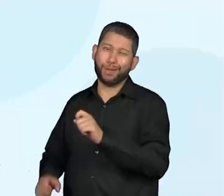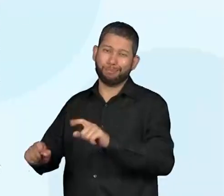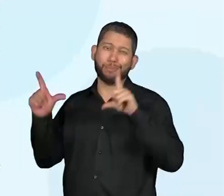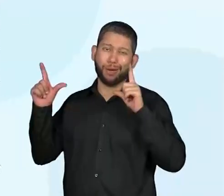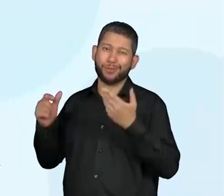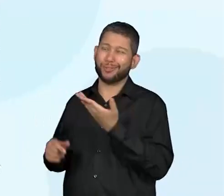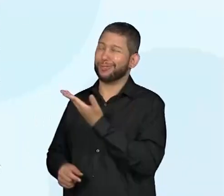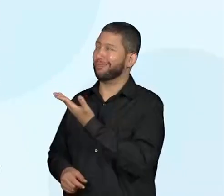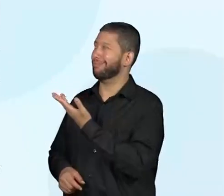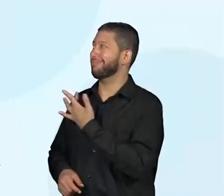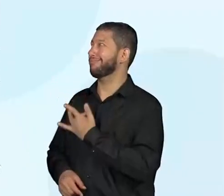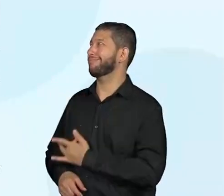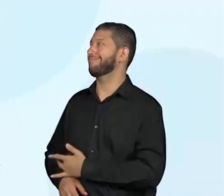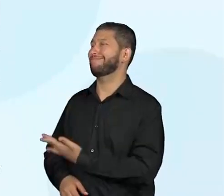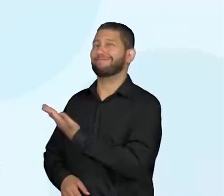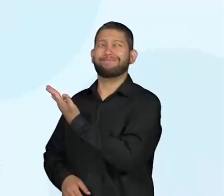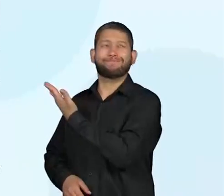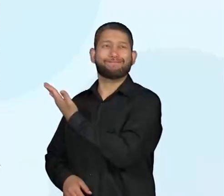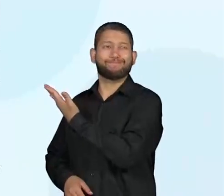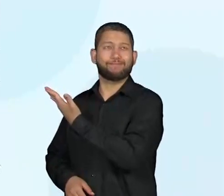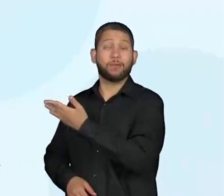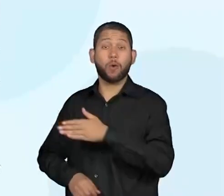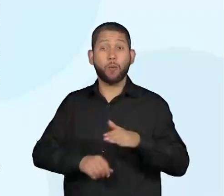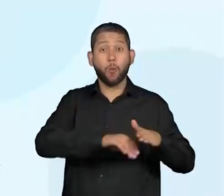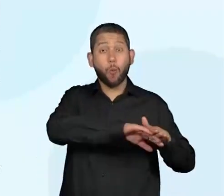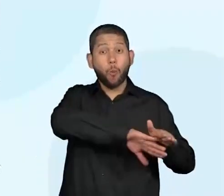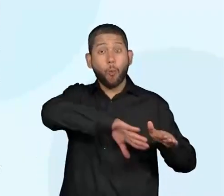gente. Esse solo aí, eles